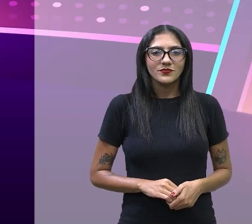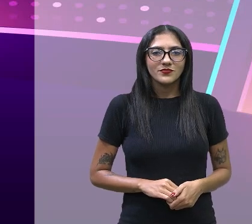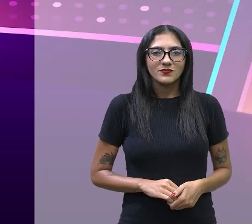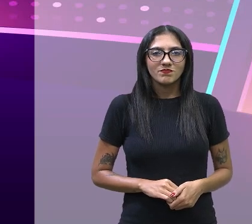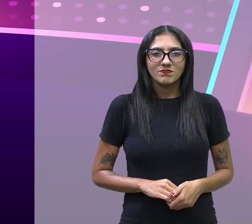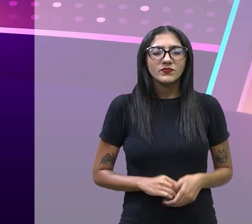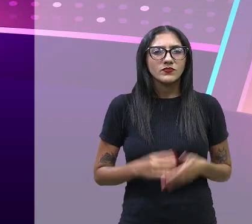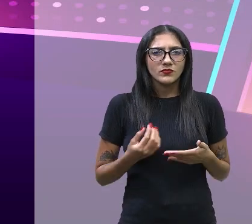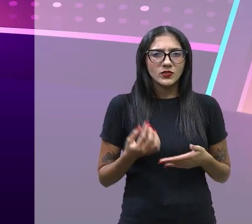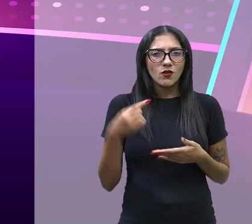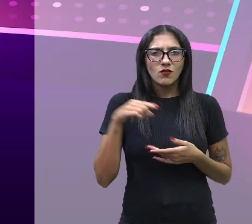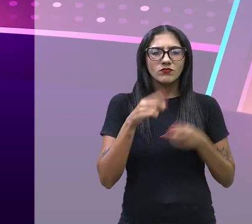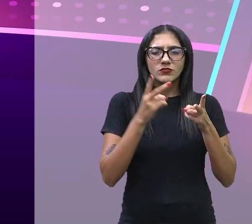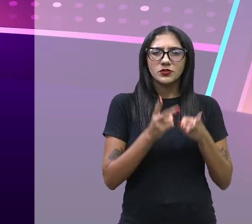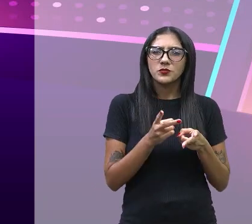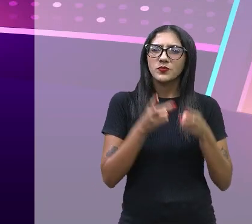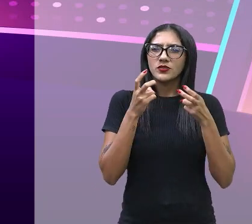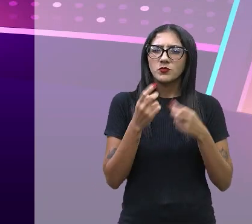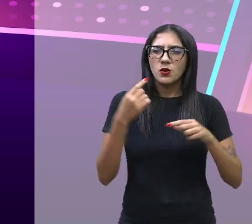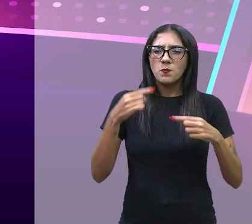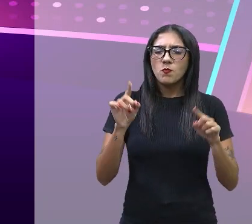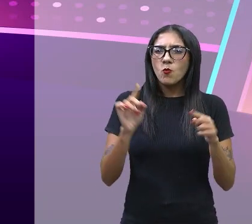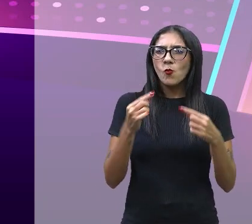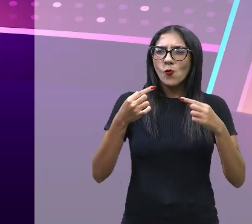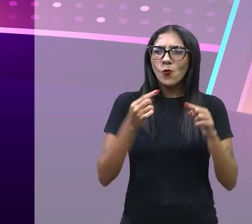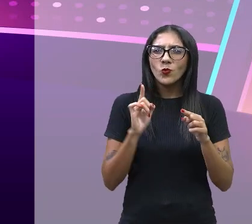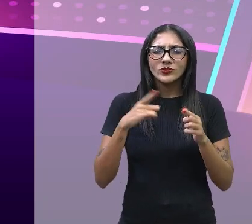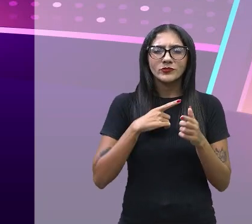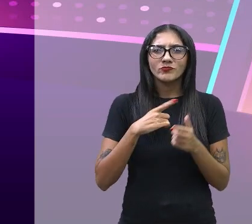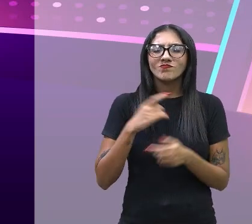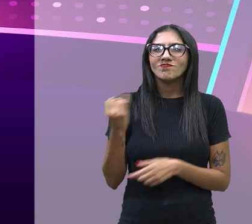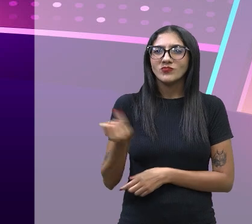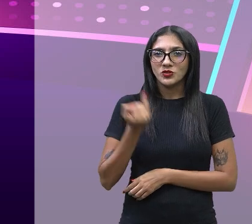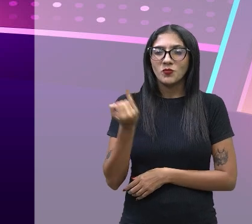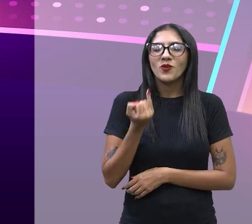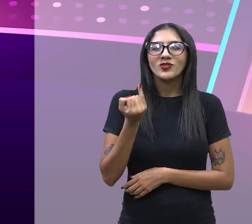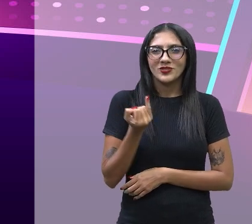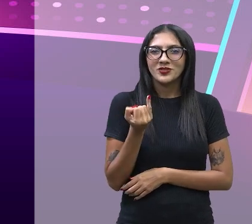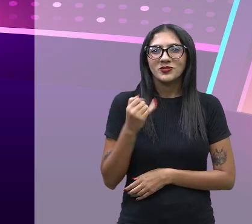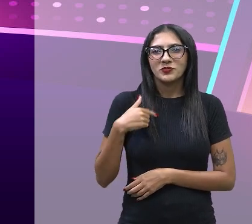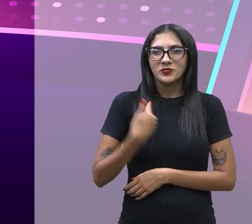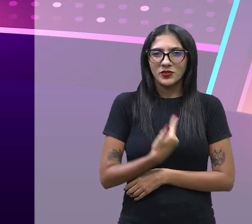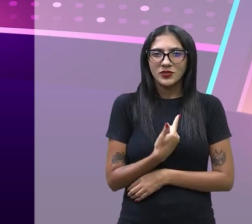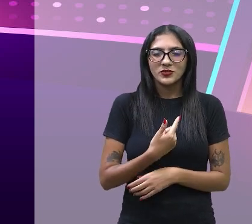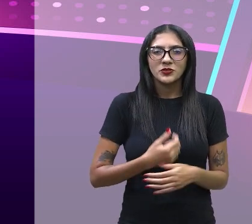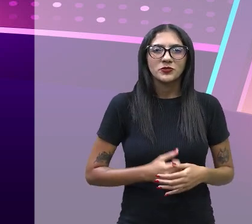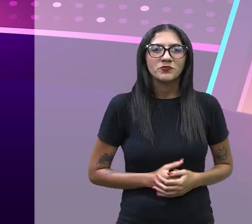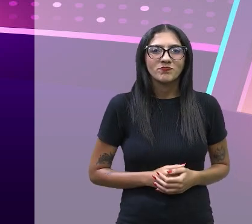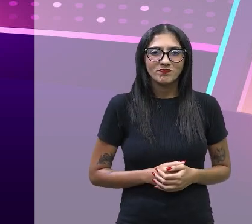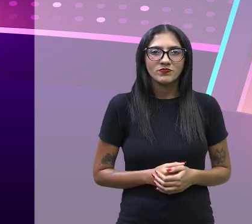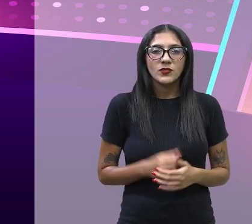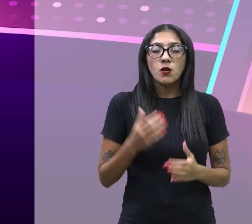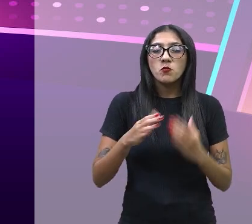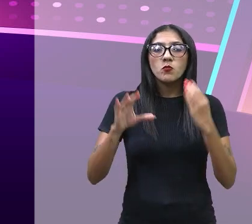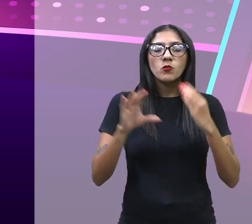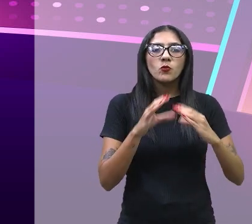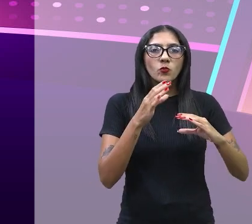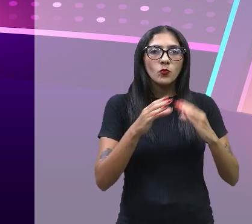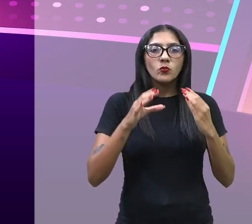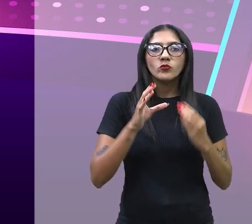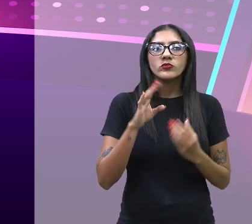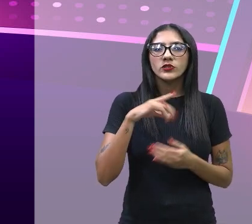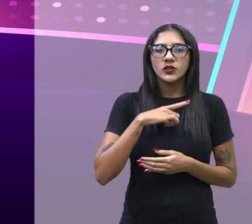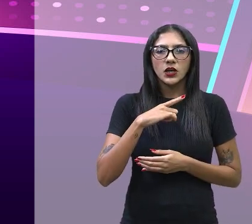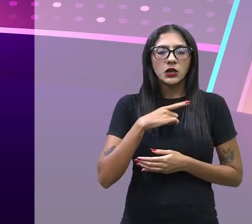Vocês perceberam como a música é intrínseca a nós mesmos? Como a música, ela não é algo externo, é algo